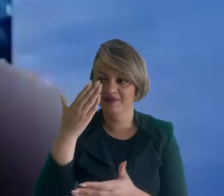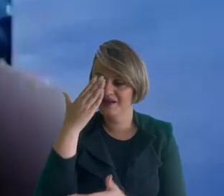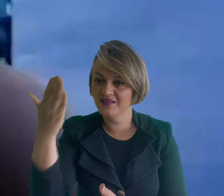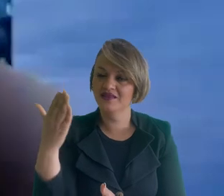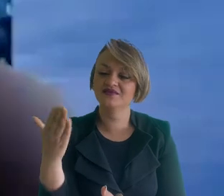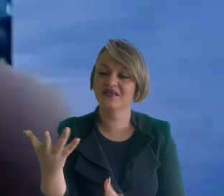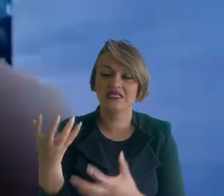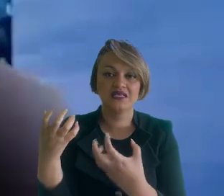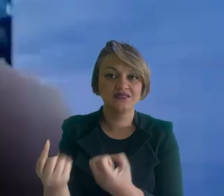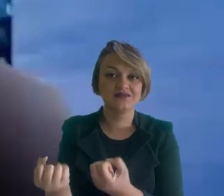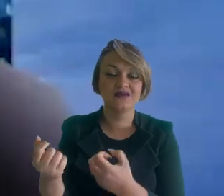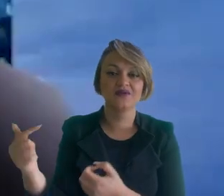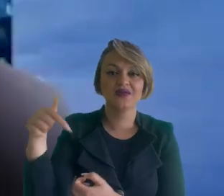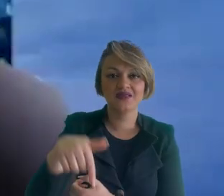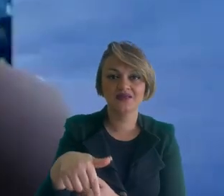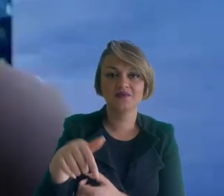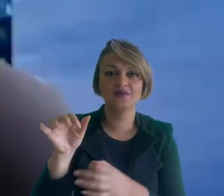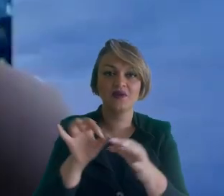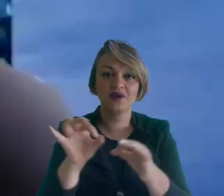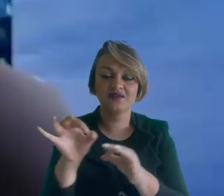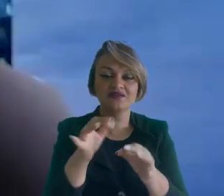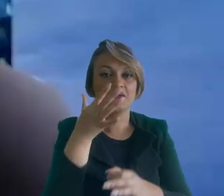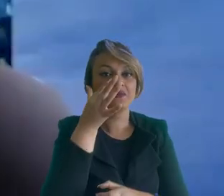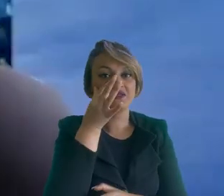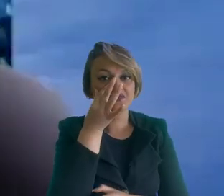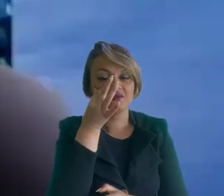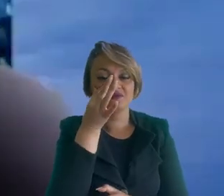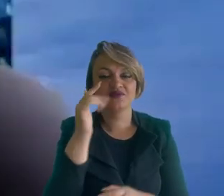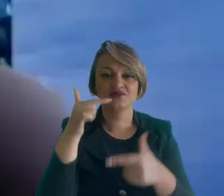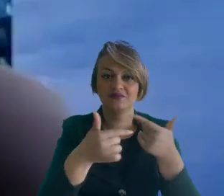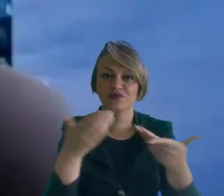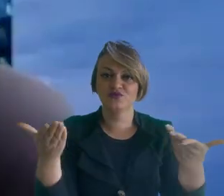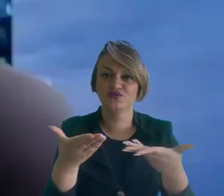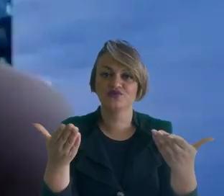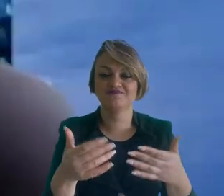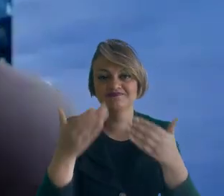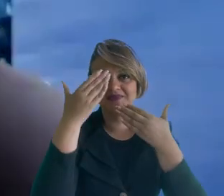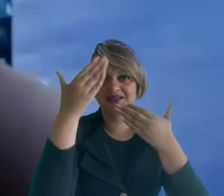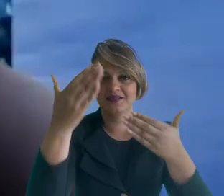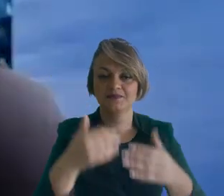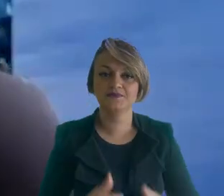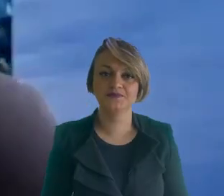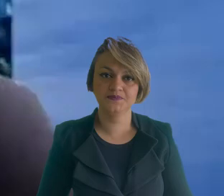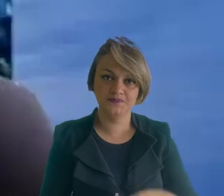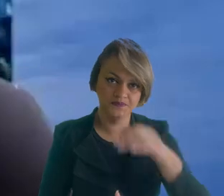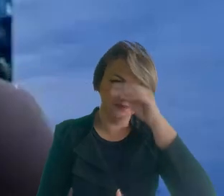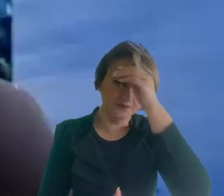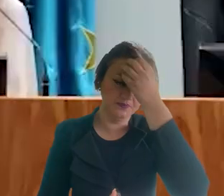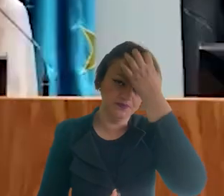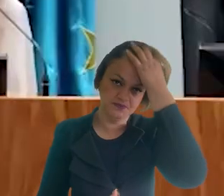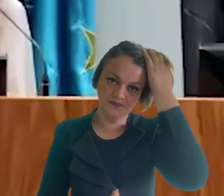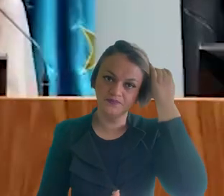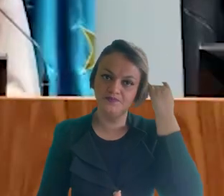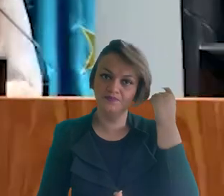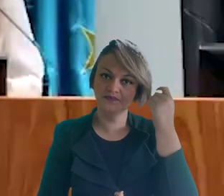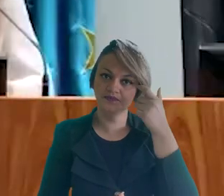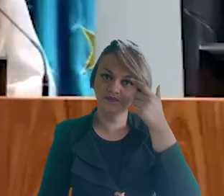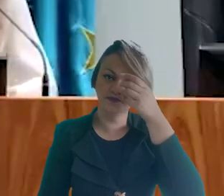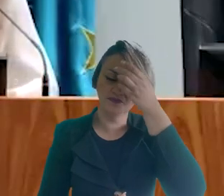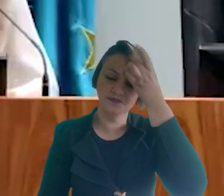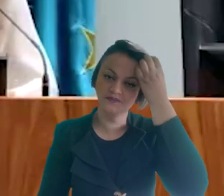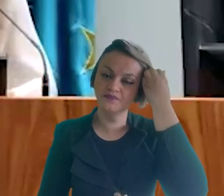ter aceitado o convite para preso de presencialmente os trabalhos dessa manhã Muito obrigado Obrigado